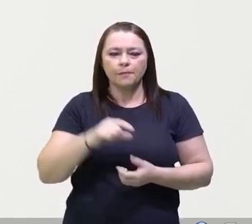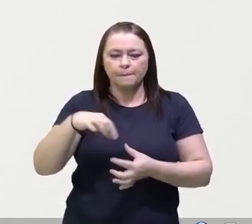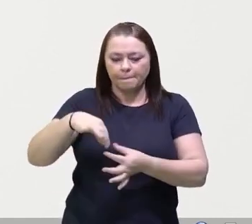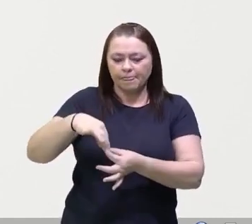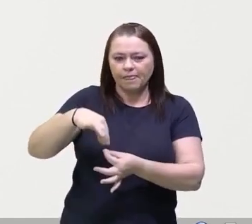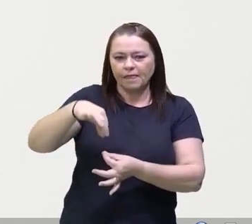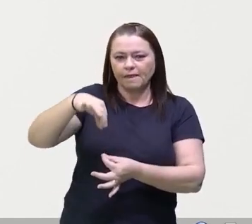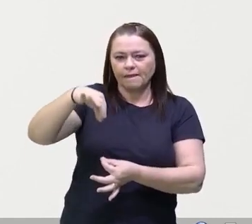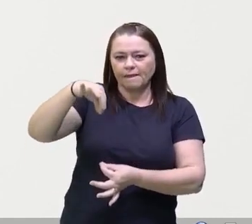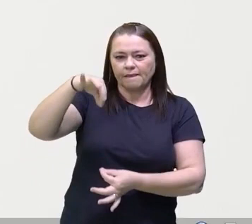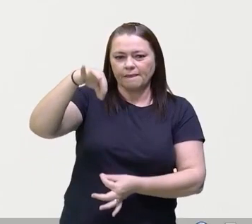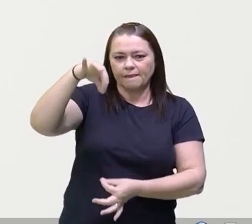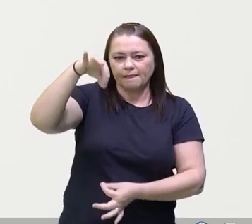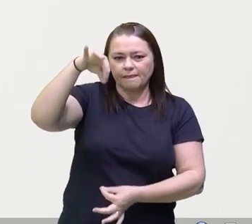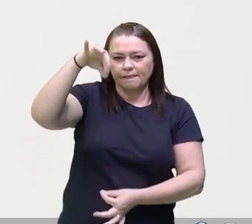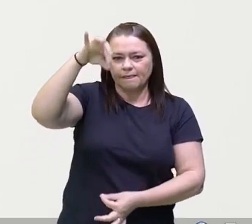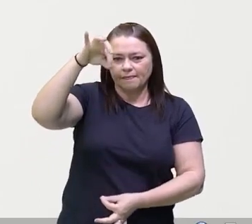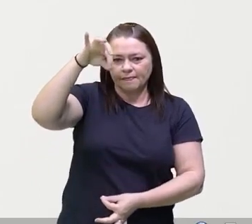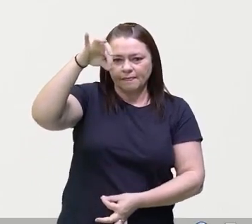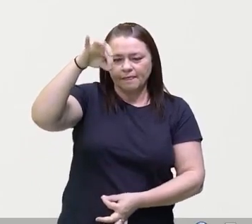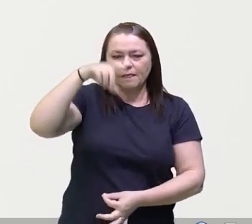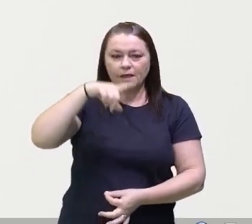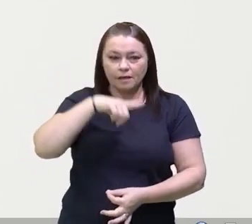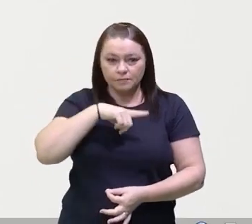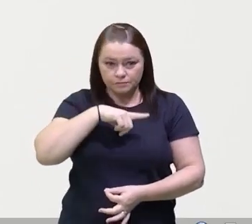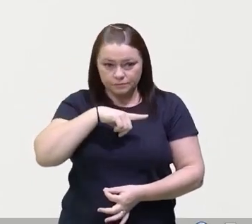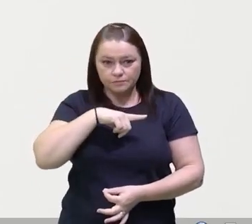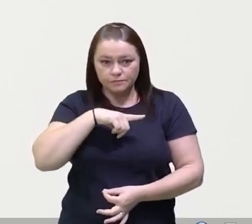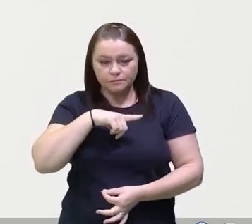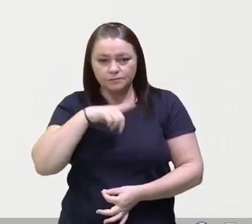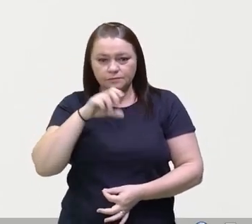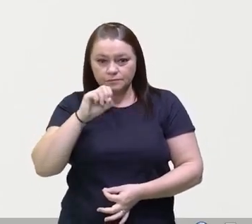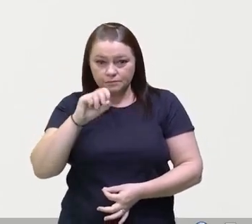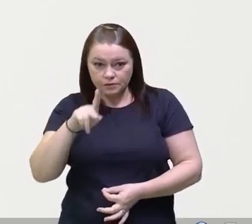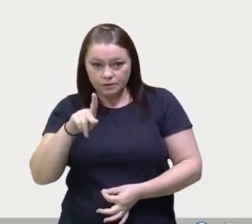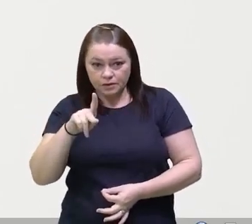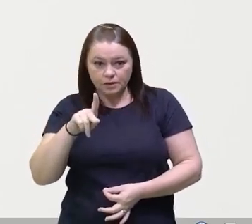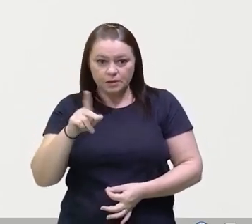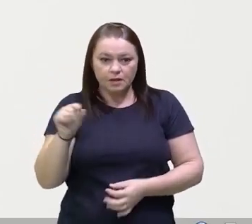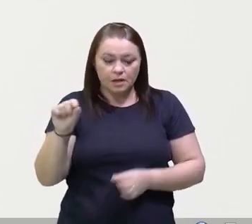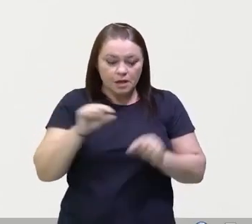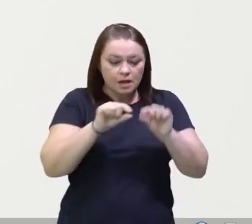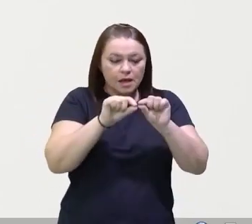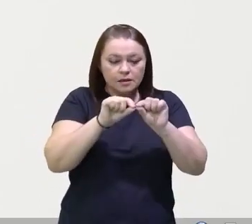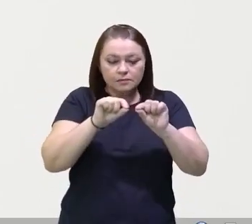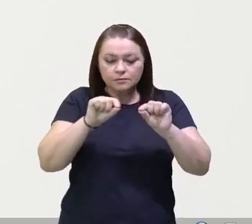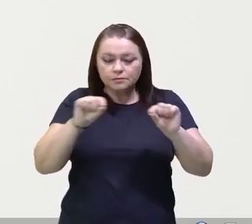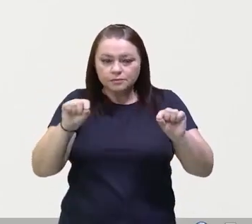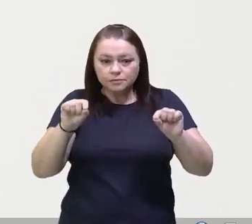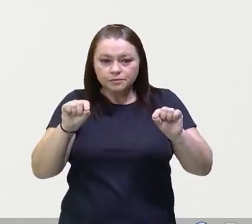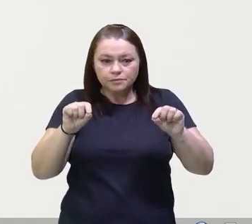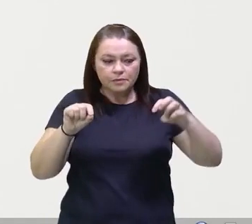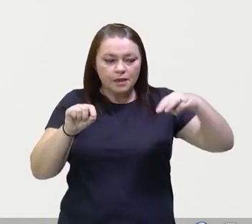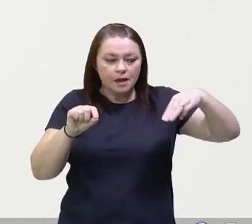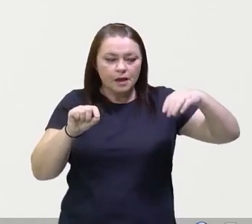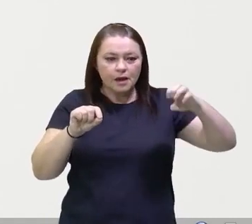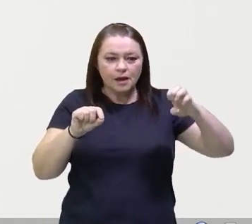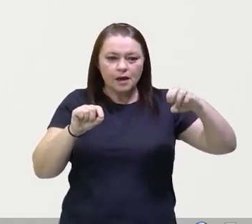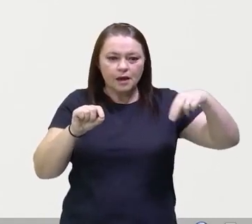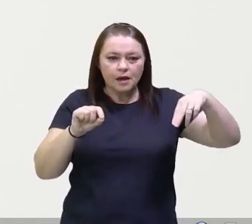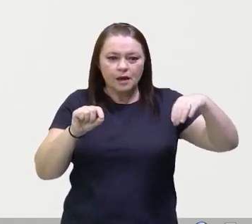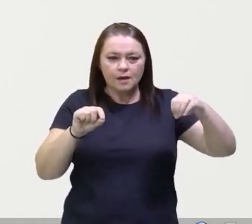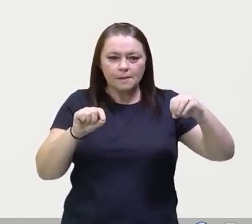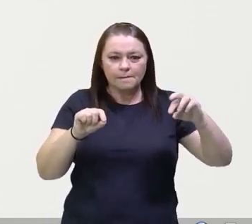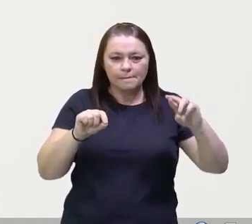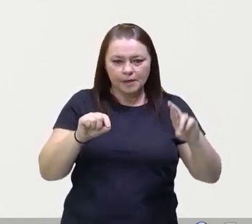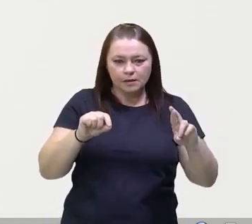Diagonal maior, ok? E essa daqui seria a nossa diagonal menor, tá certo? Ele possui